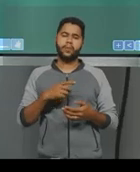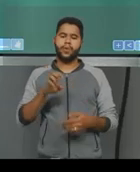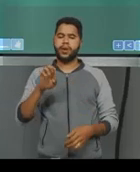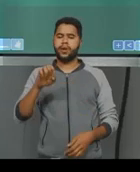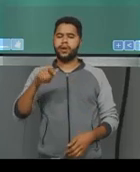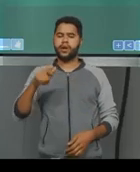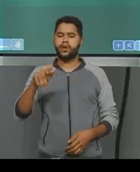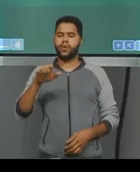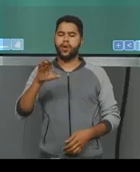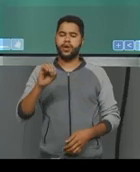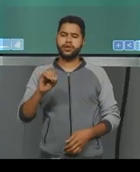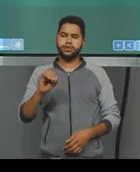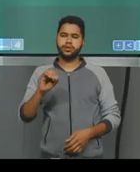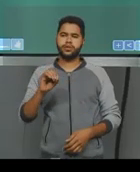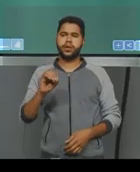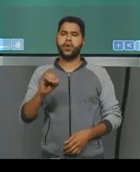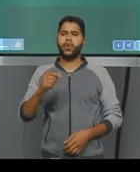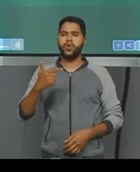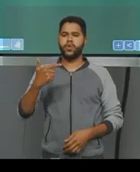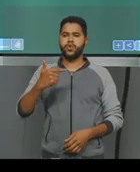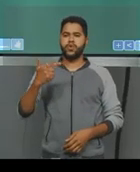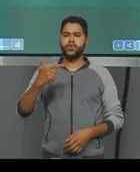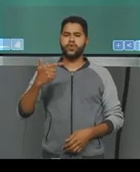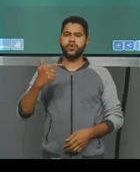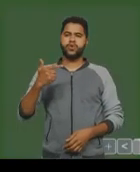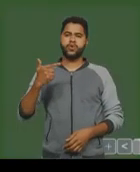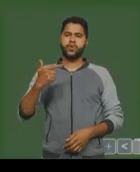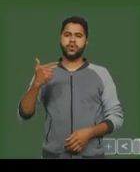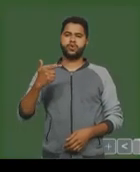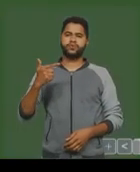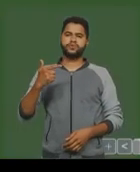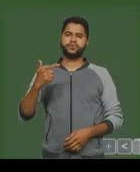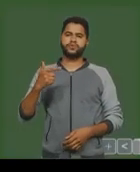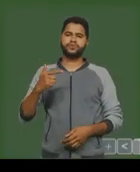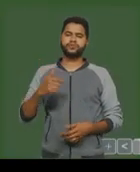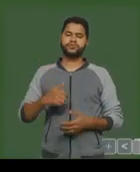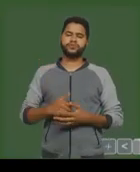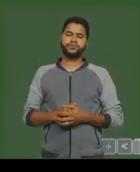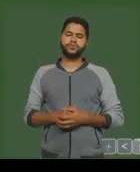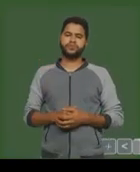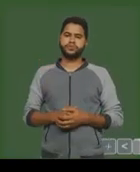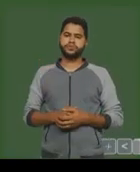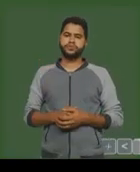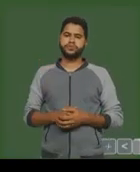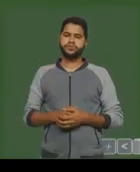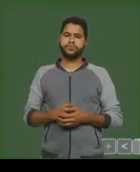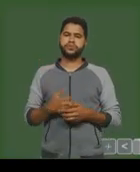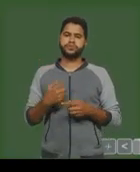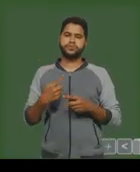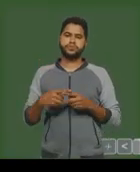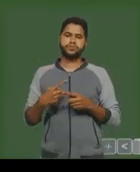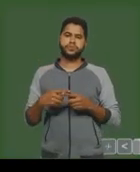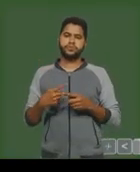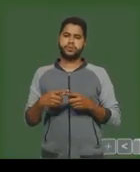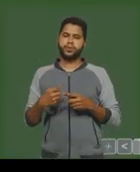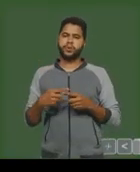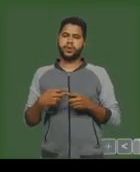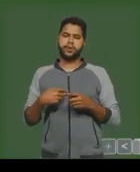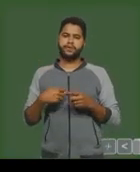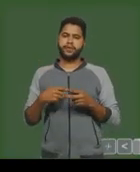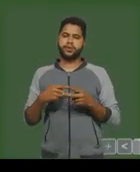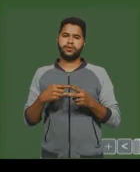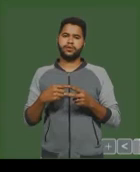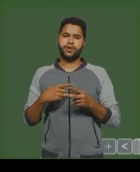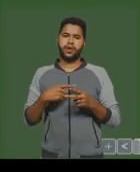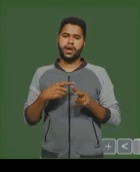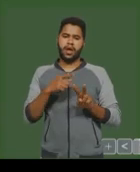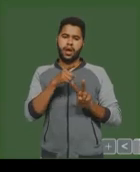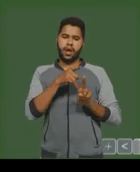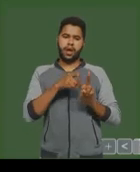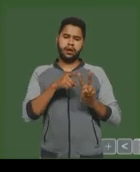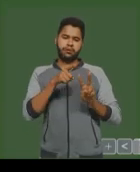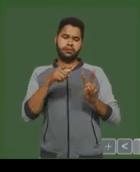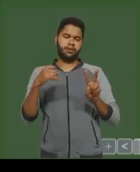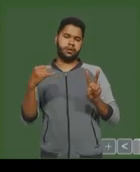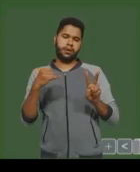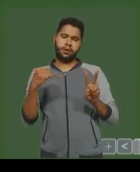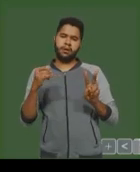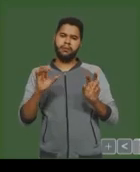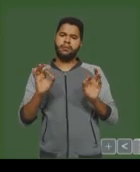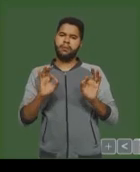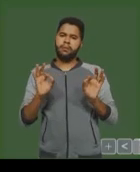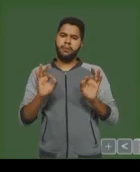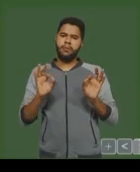raízes. Nós vamos pegar somente a raiz positiva, né? Porque no contexto aqui não faz sentido a raiz negativa. Então, nós